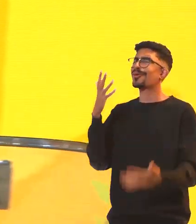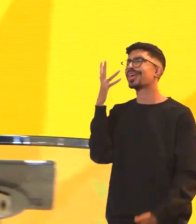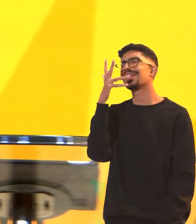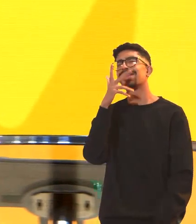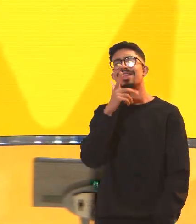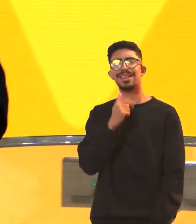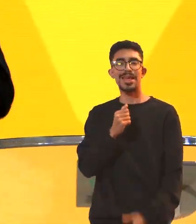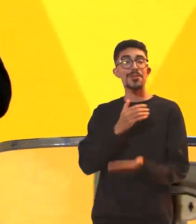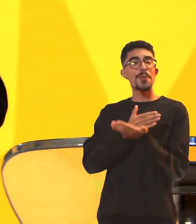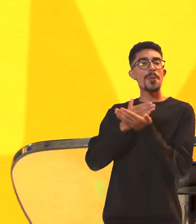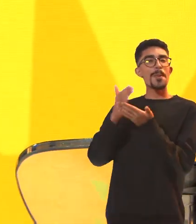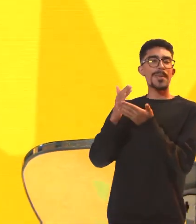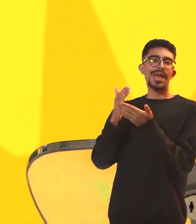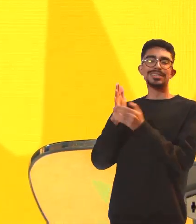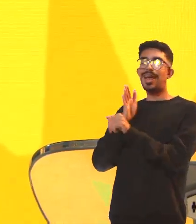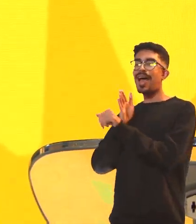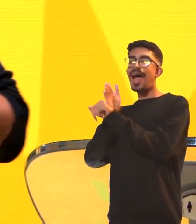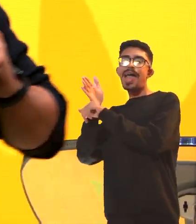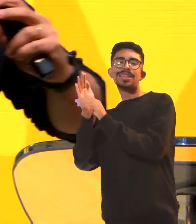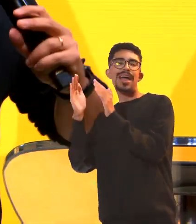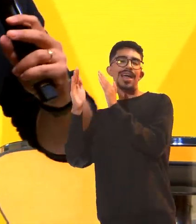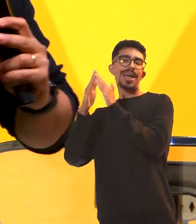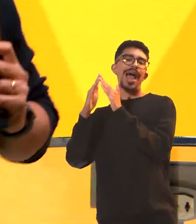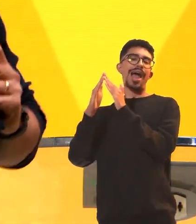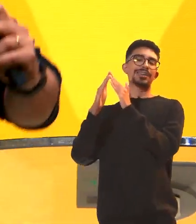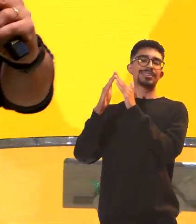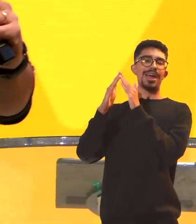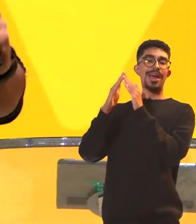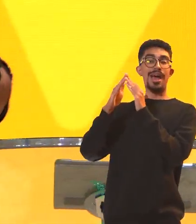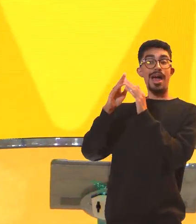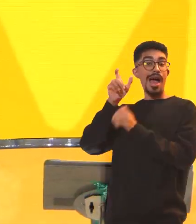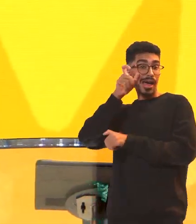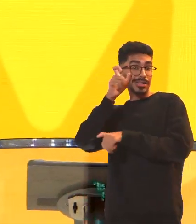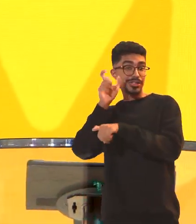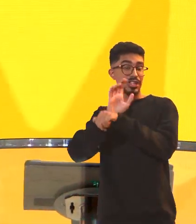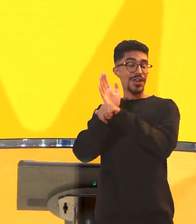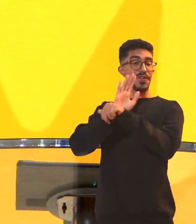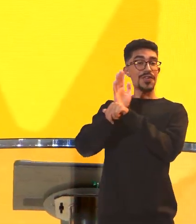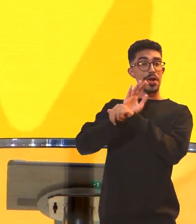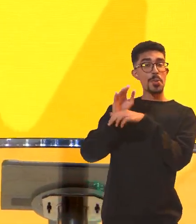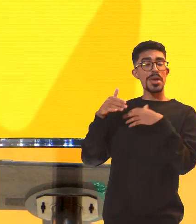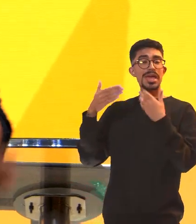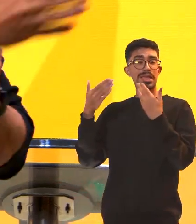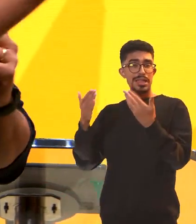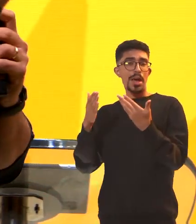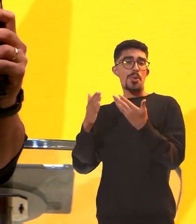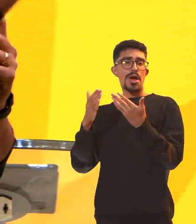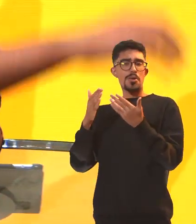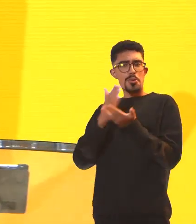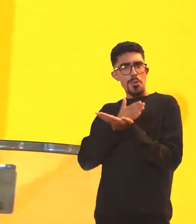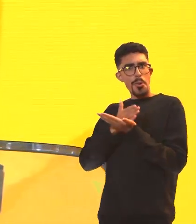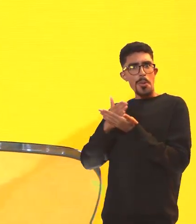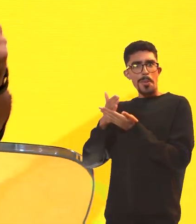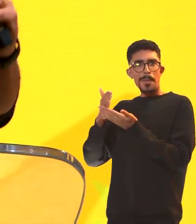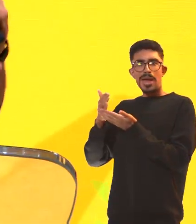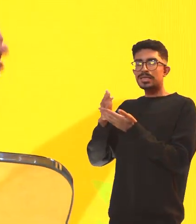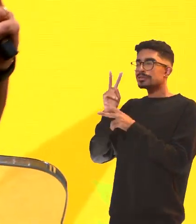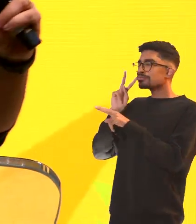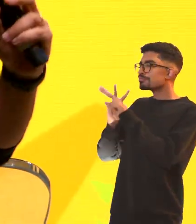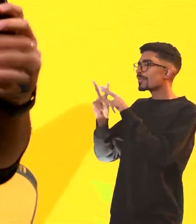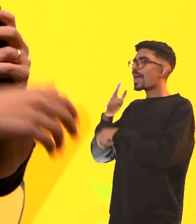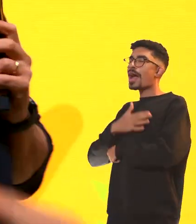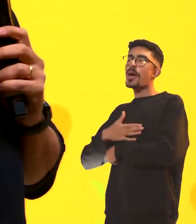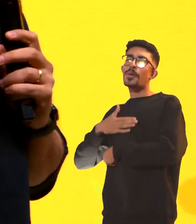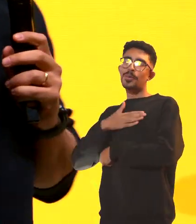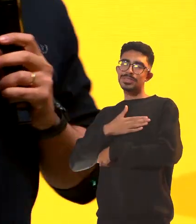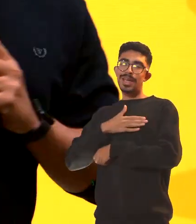juntos, assistem filmes, compartilham da vida, e aquele sentimento, aquela admiração vai crescendo, até o momento em que vem o